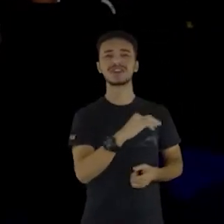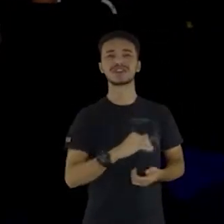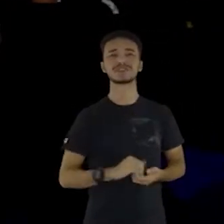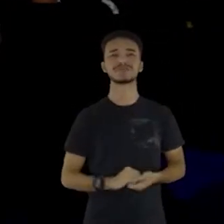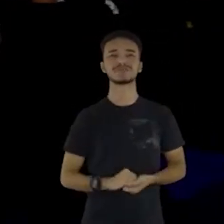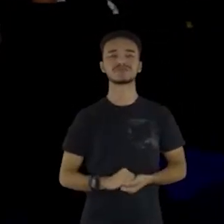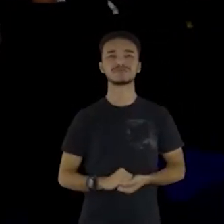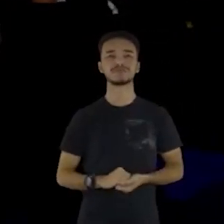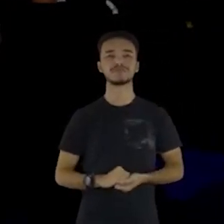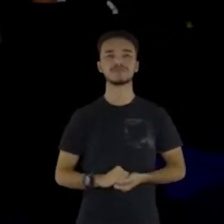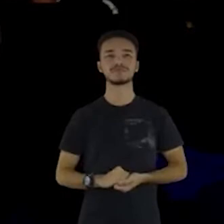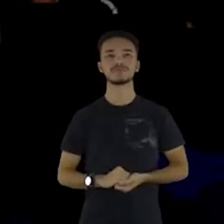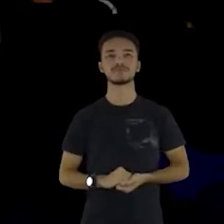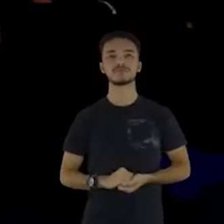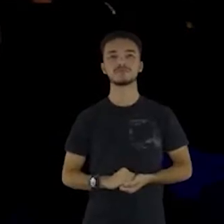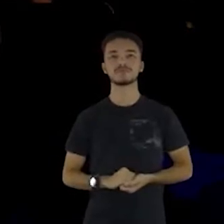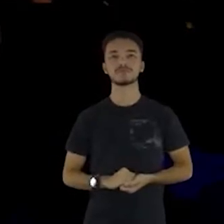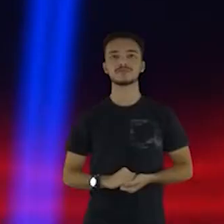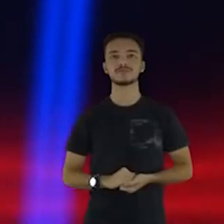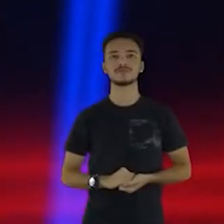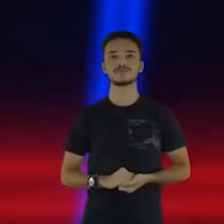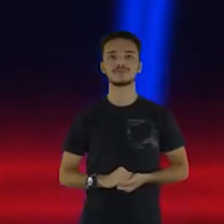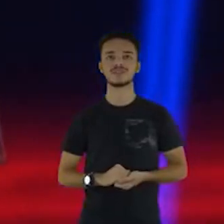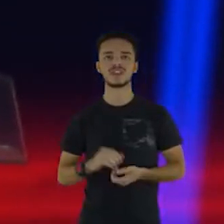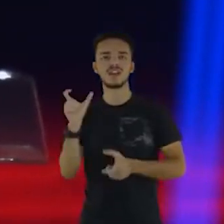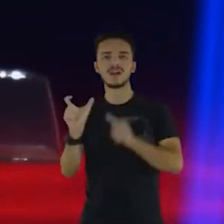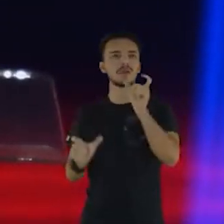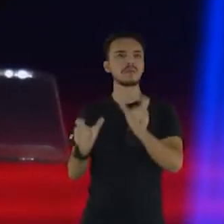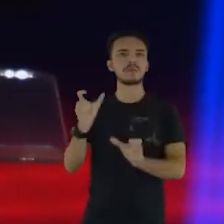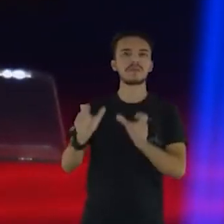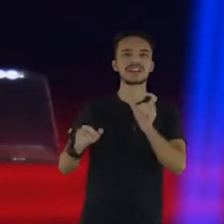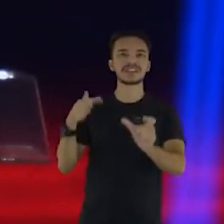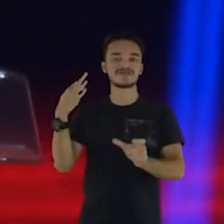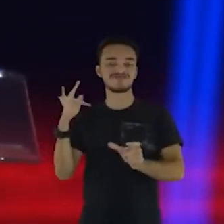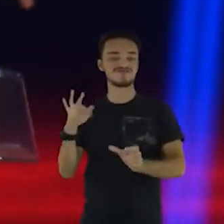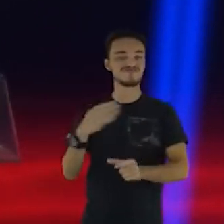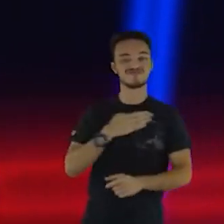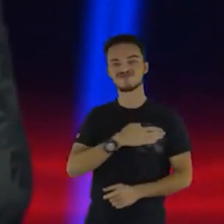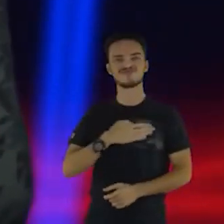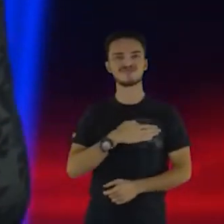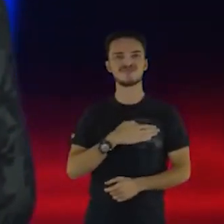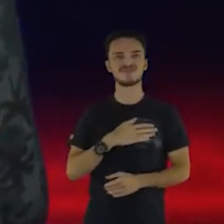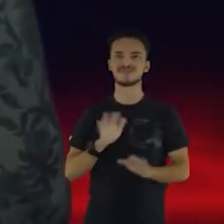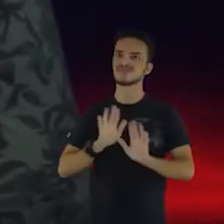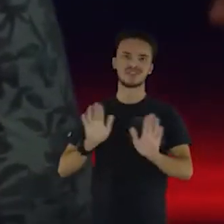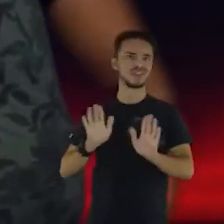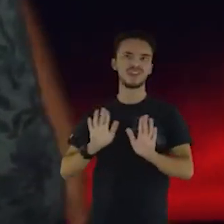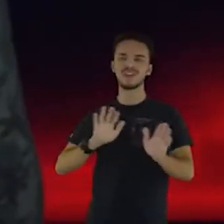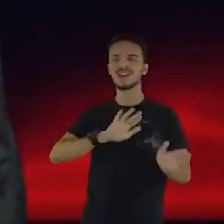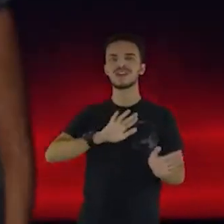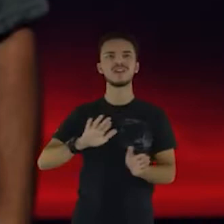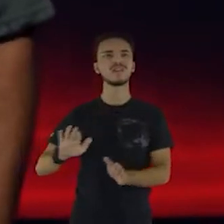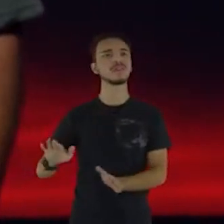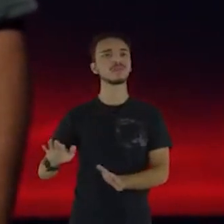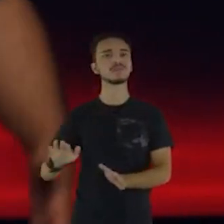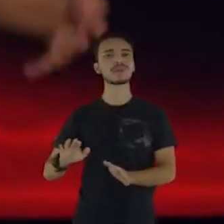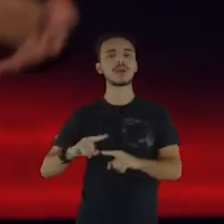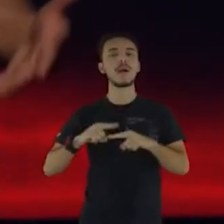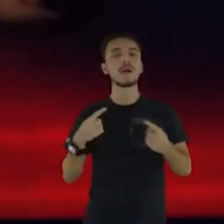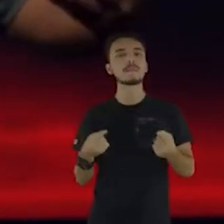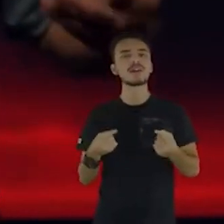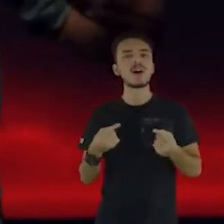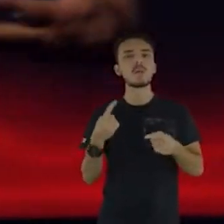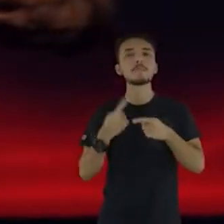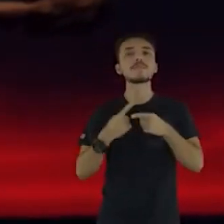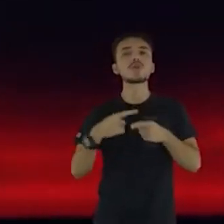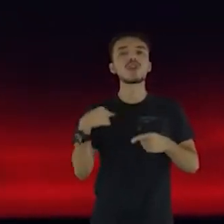aí. Não tem ninguém, ninguém gosta de sentir dor. Mas sabe por que a gente sente dor? Porque